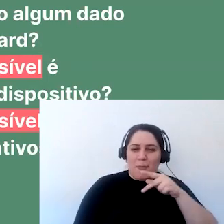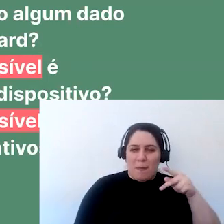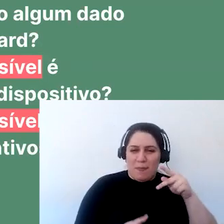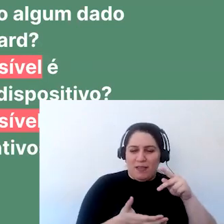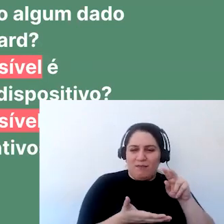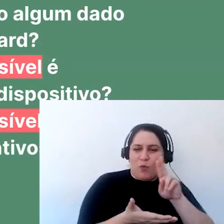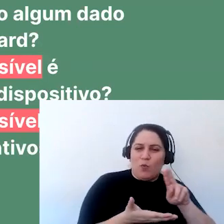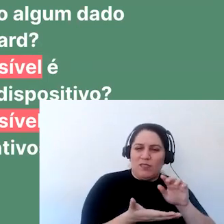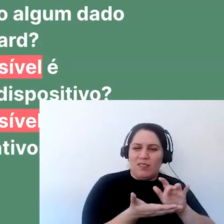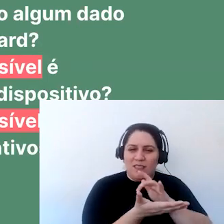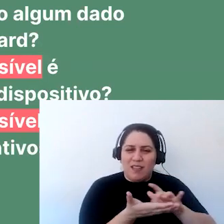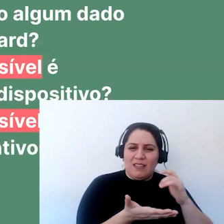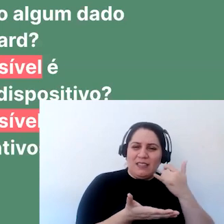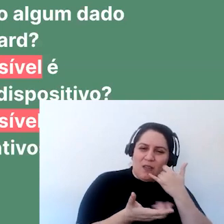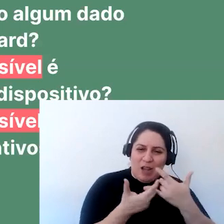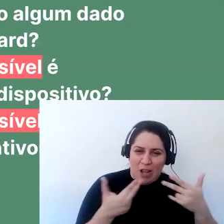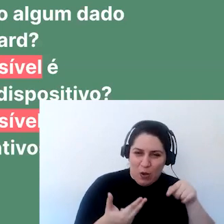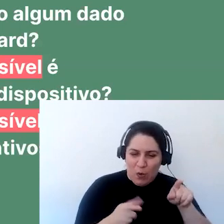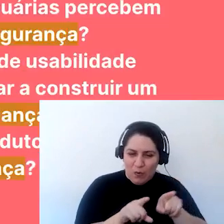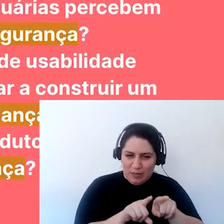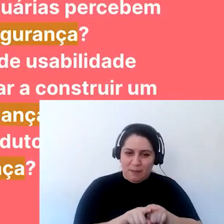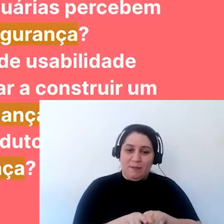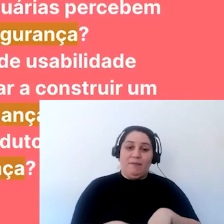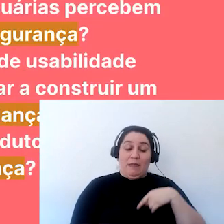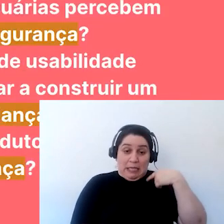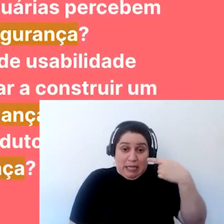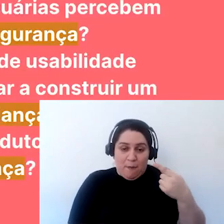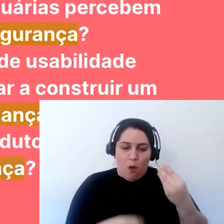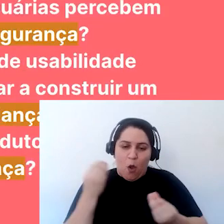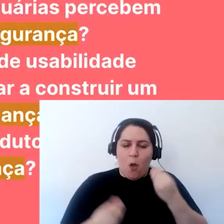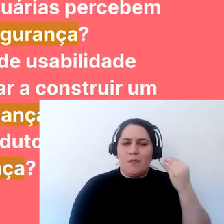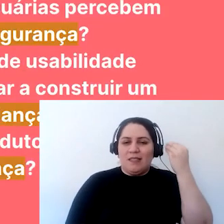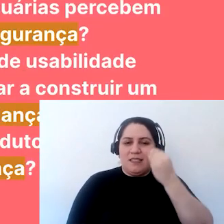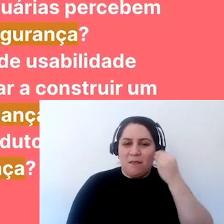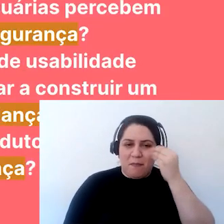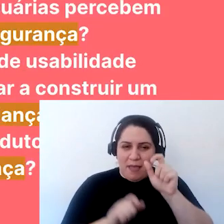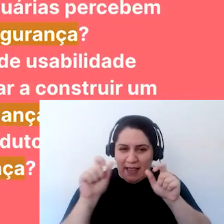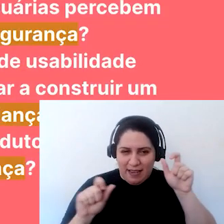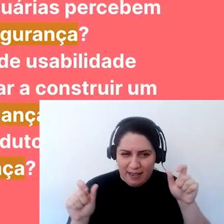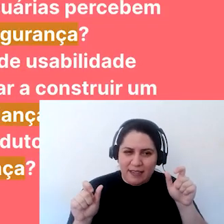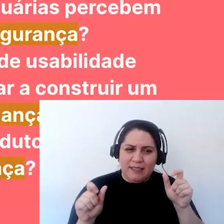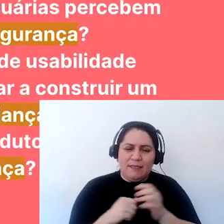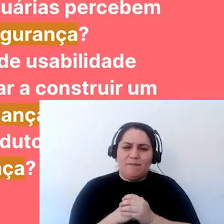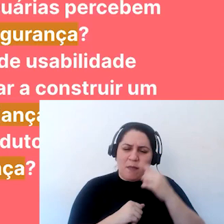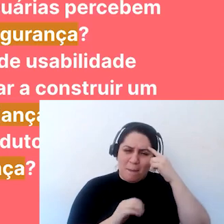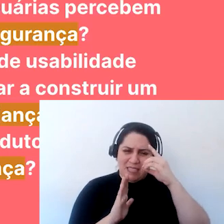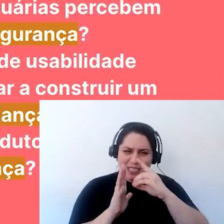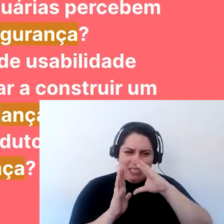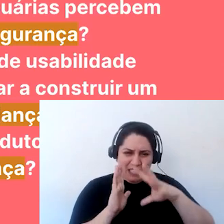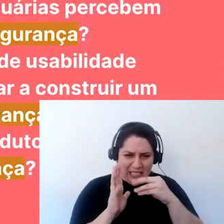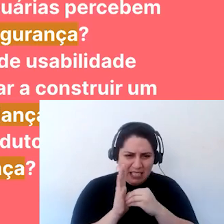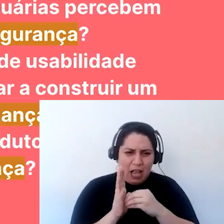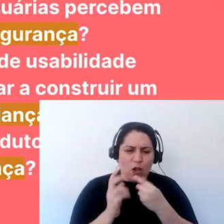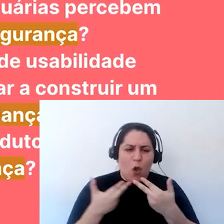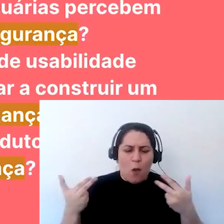Indo um pouco ali para a fase de design de experiência, uma prática que a gente adotou foi ter um olhar para a privacidade e segurança